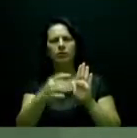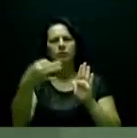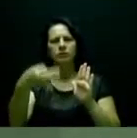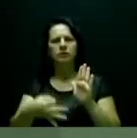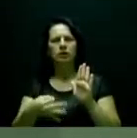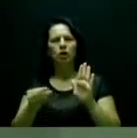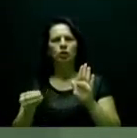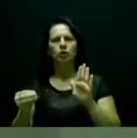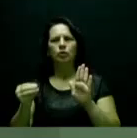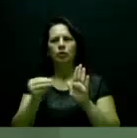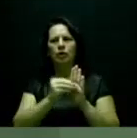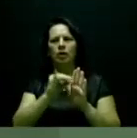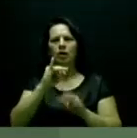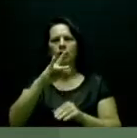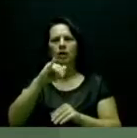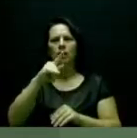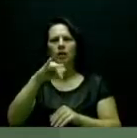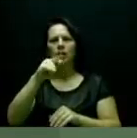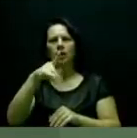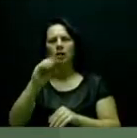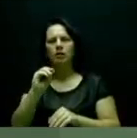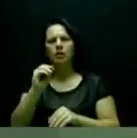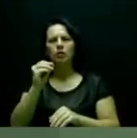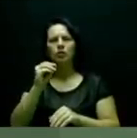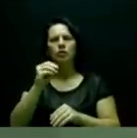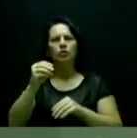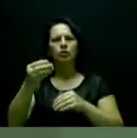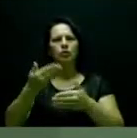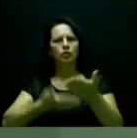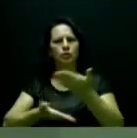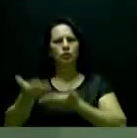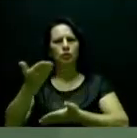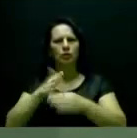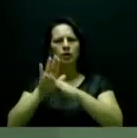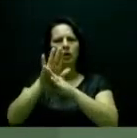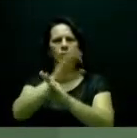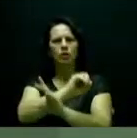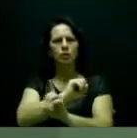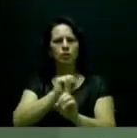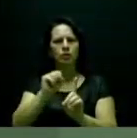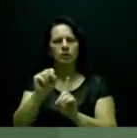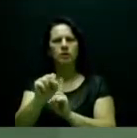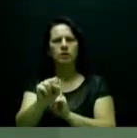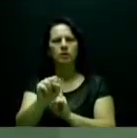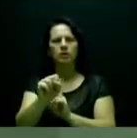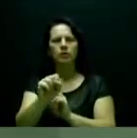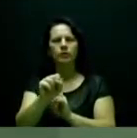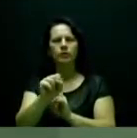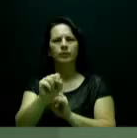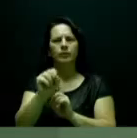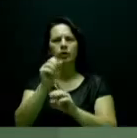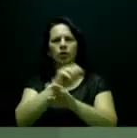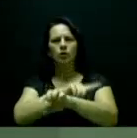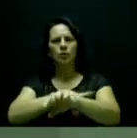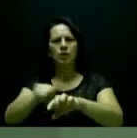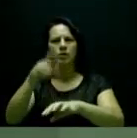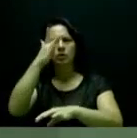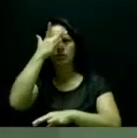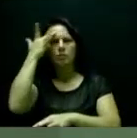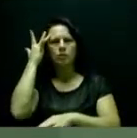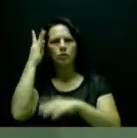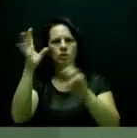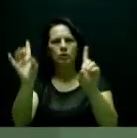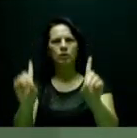da instalação da sede para a prestação de serviço nas áreas de assistência social, e educação às pessoas